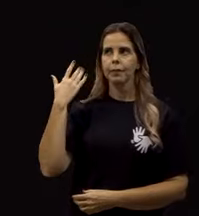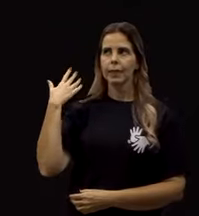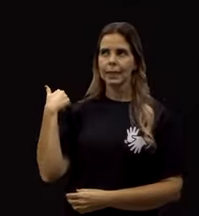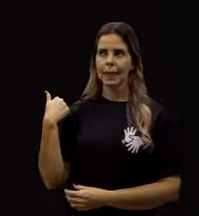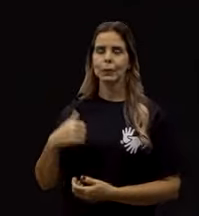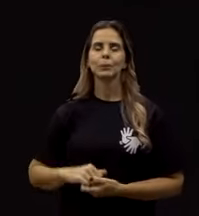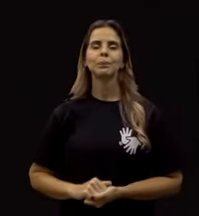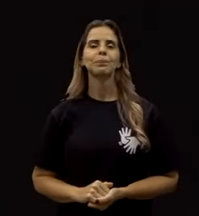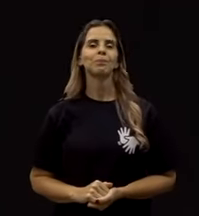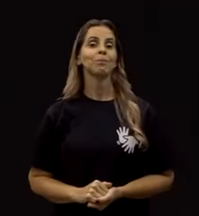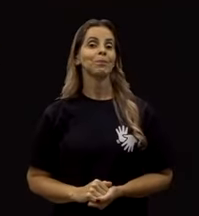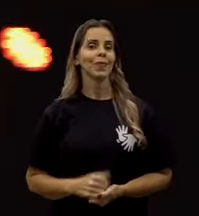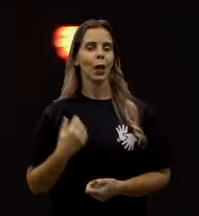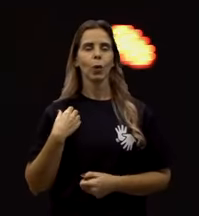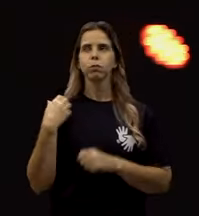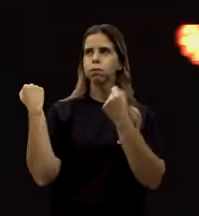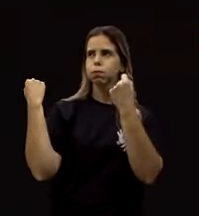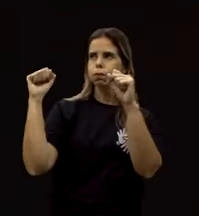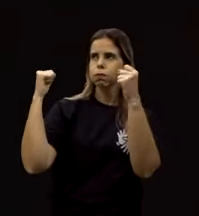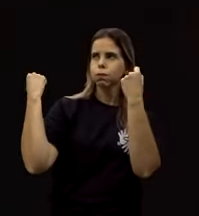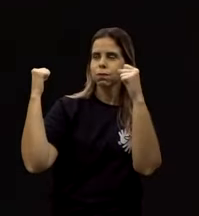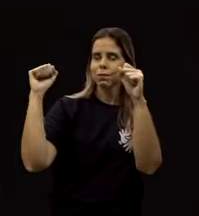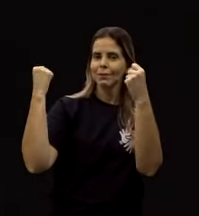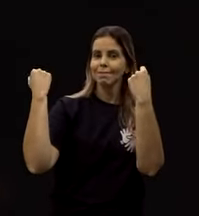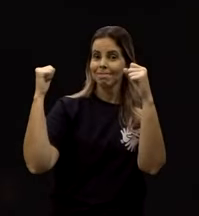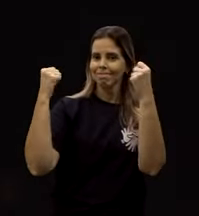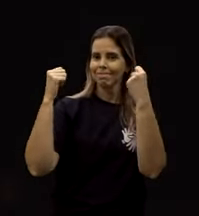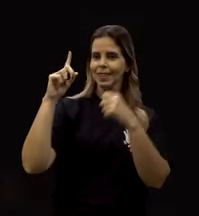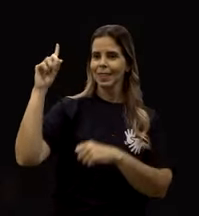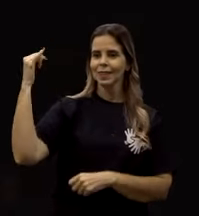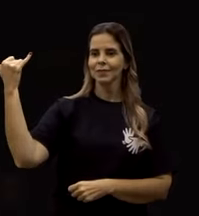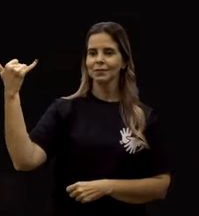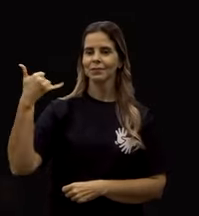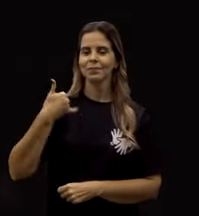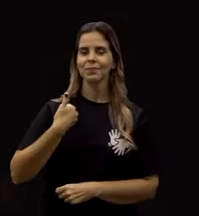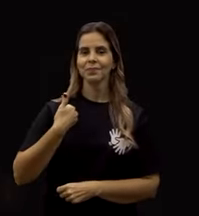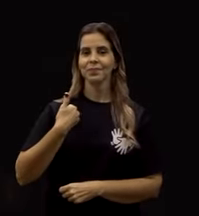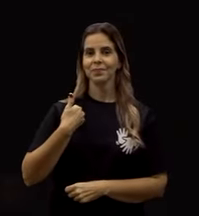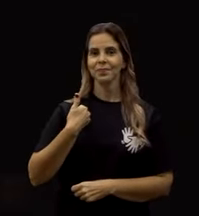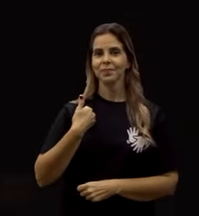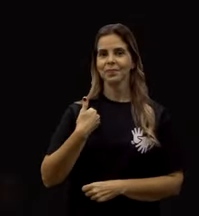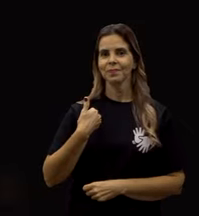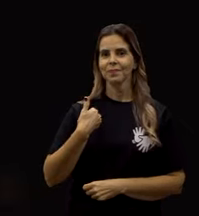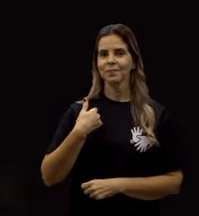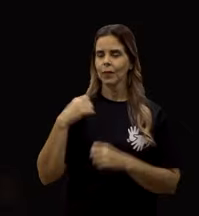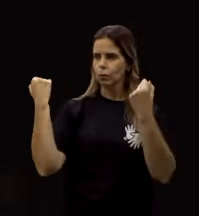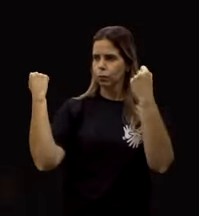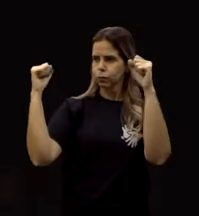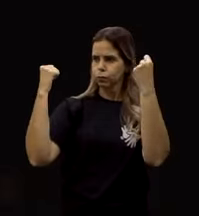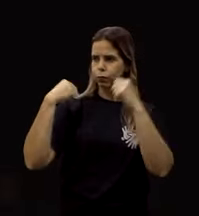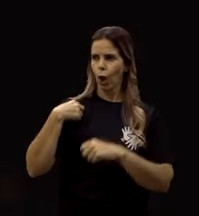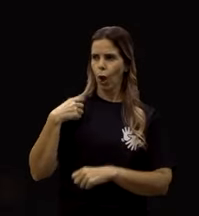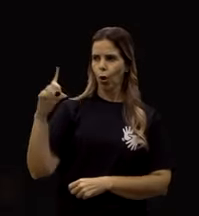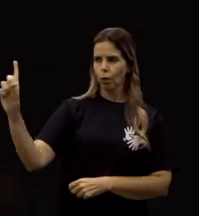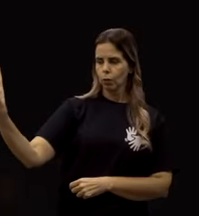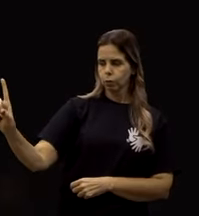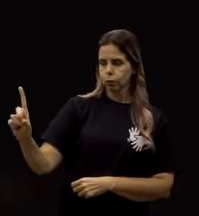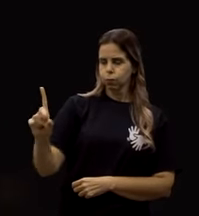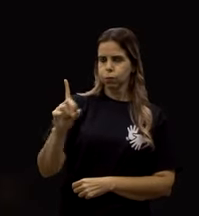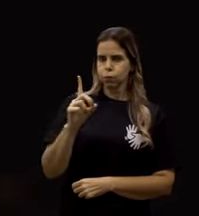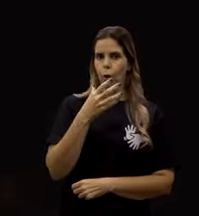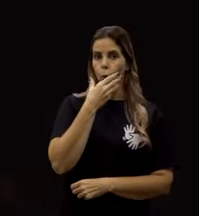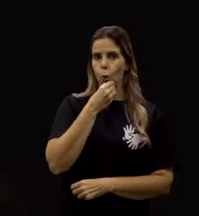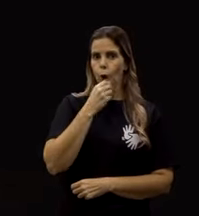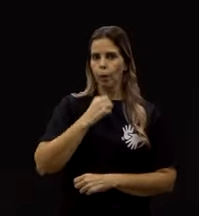isso por isso que Deus fala tanto comigo nessas coisa rara tô malhando aí V um cara fortão perto de mim